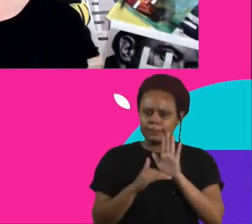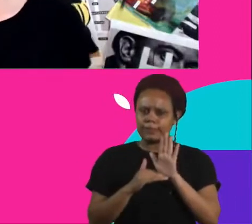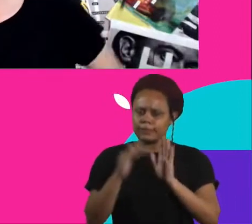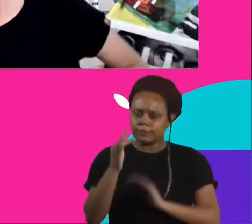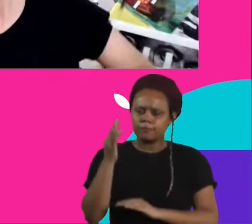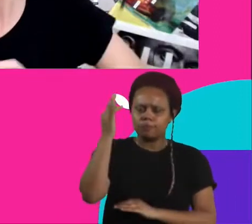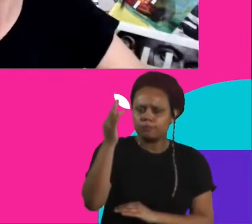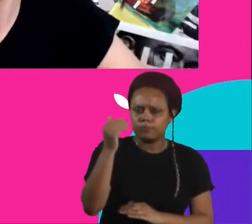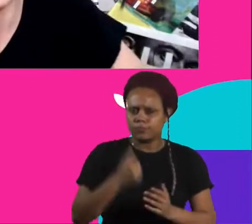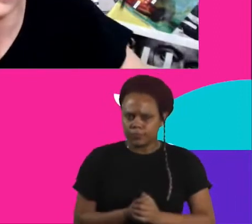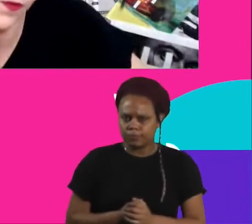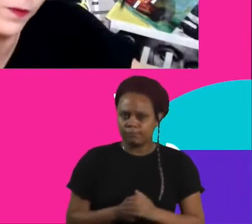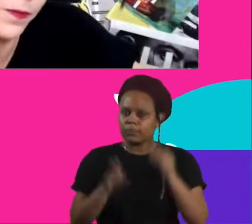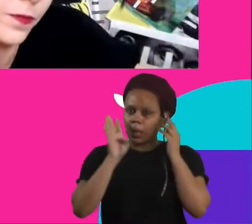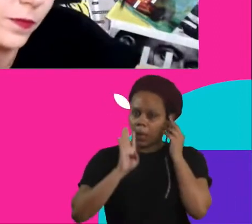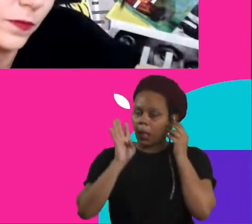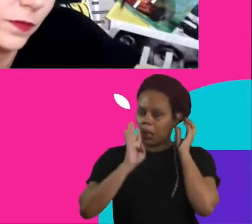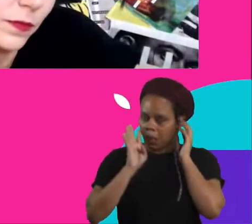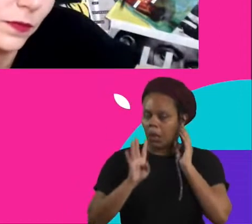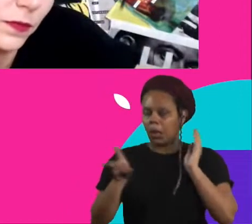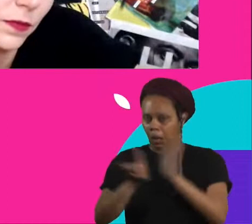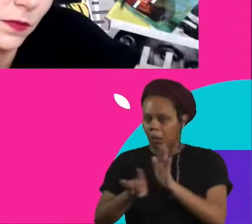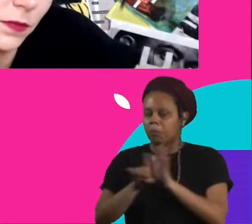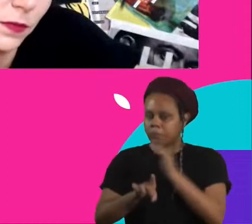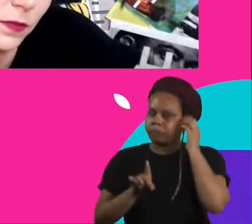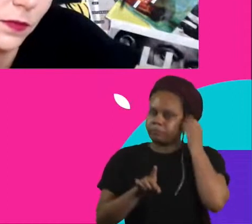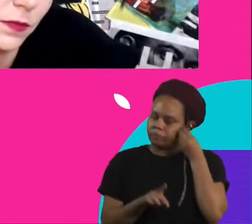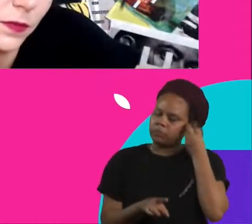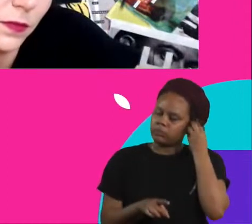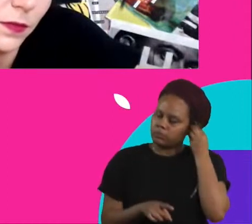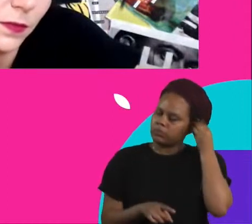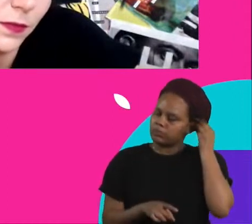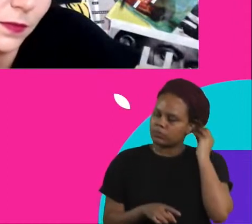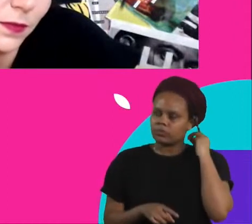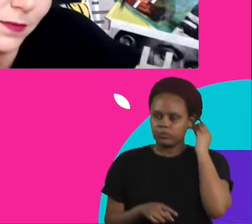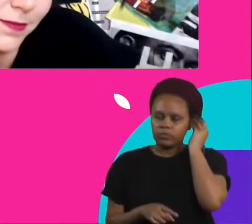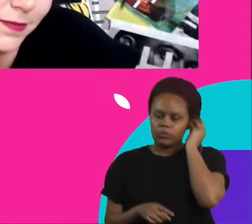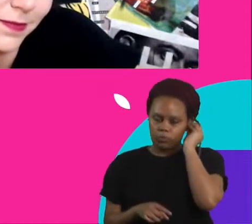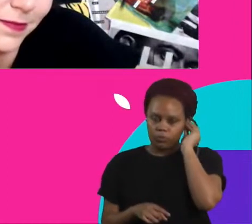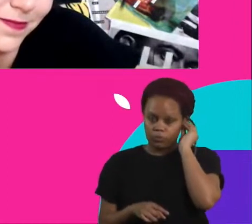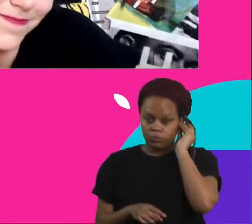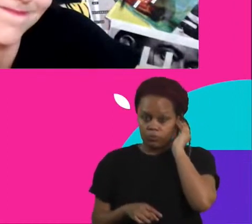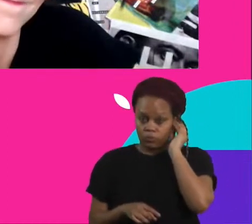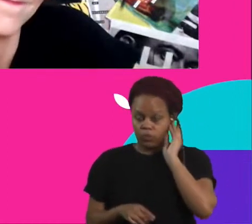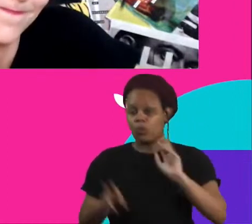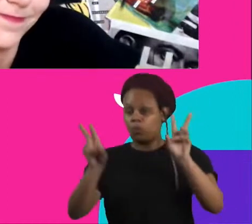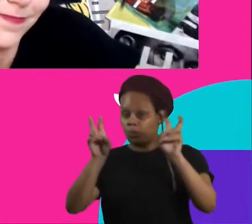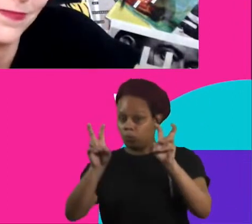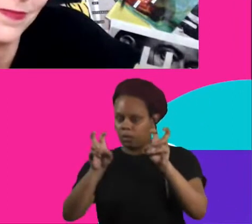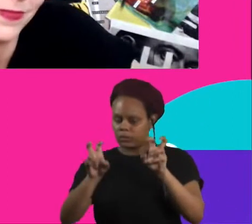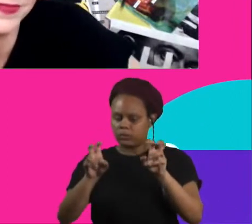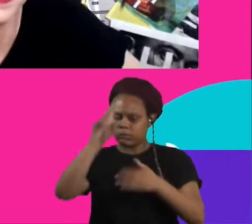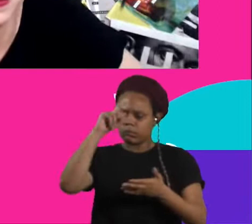futuro. Legal a pergunta, porque o assunto primeiro, Camila, tomada de decisão é super amplo,